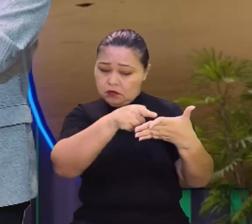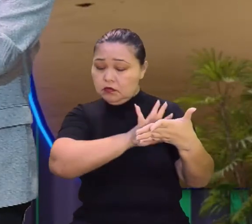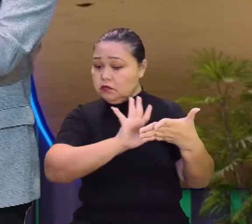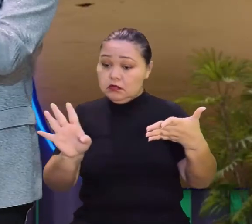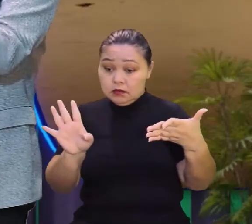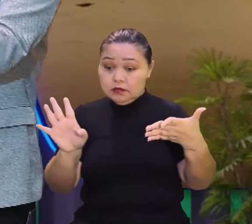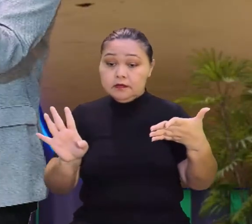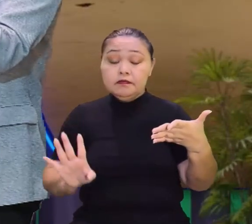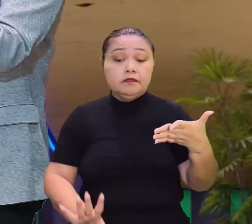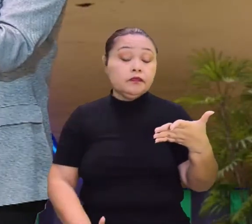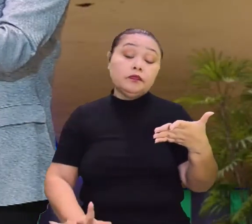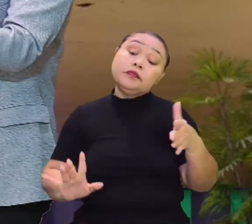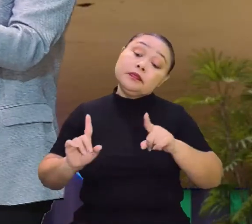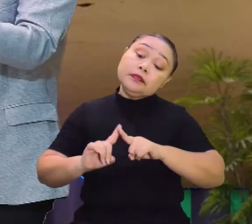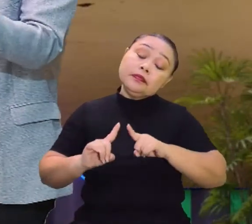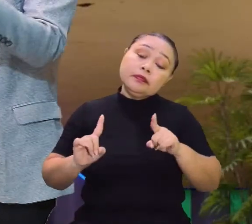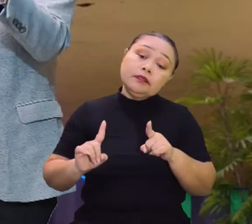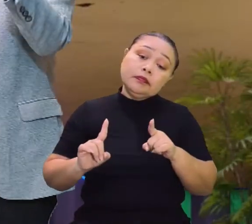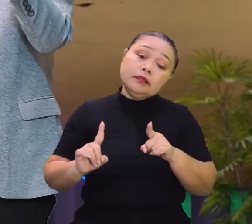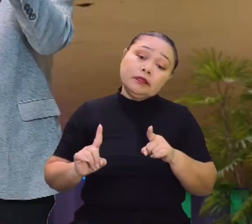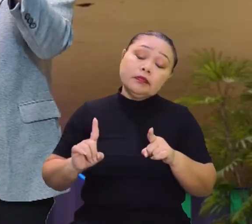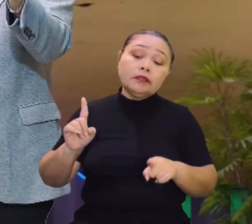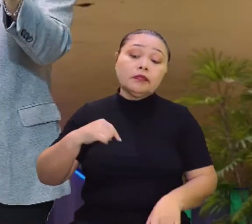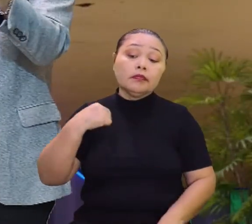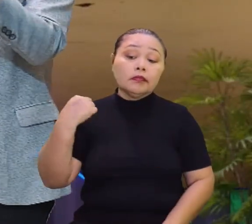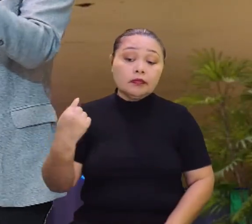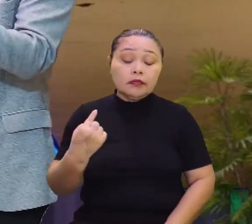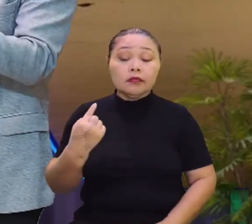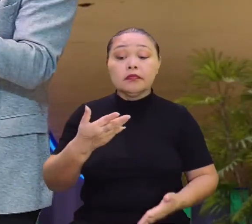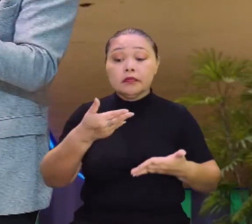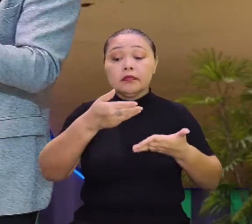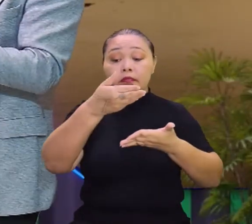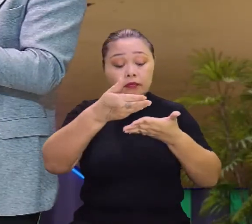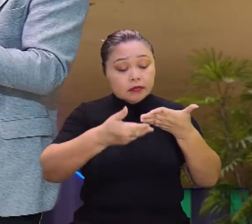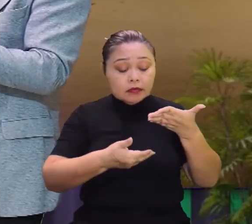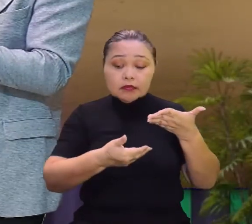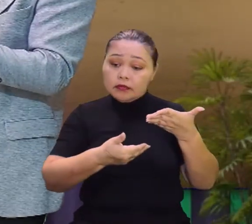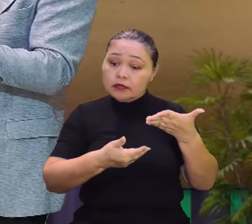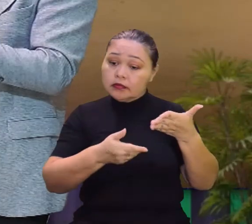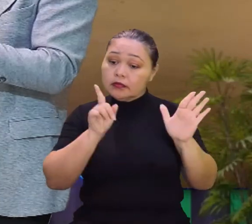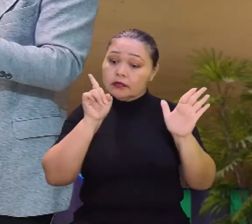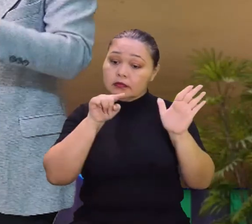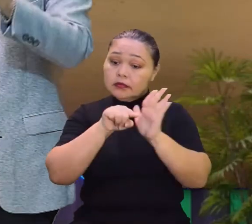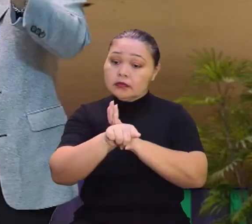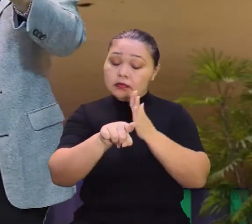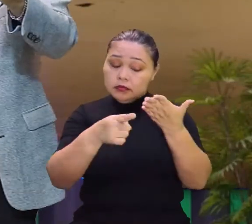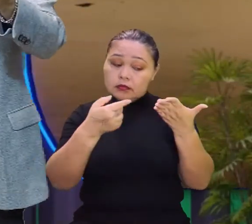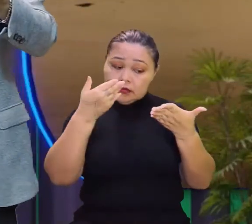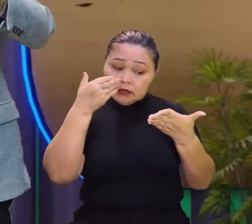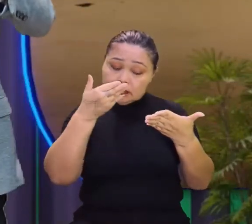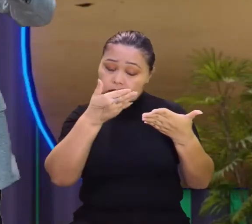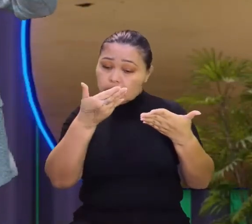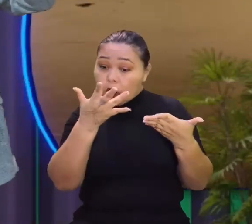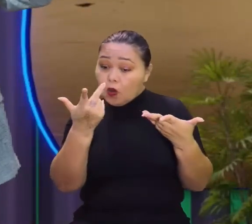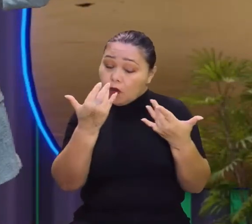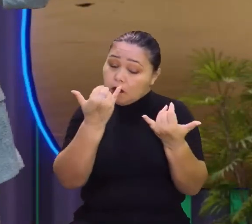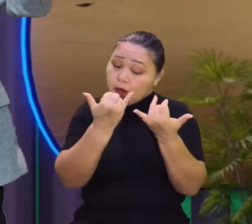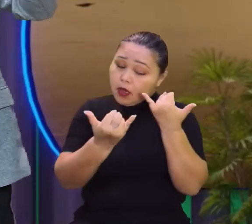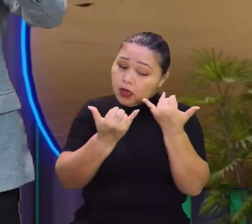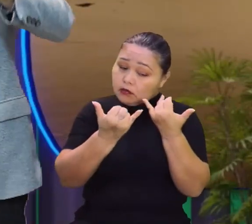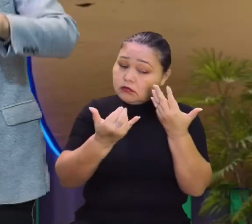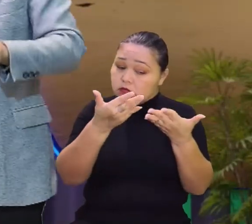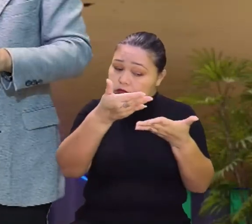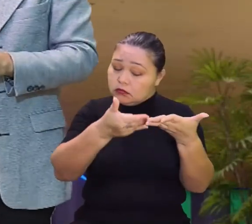daquele jeito. No entanto, o norte da questão tem que ser seguido. Com certeza. Se você colocou algo